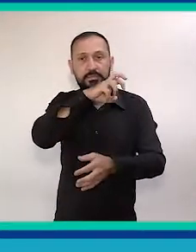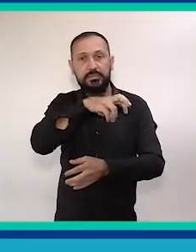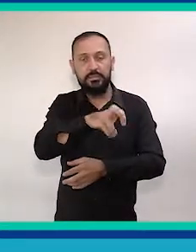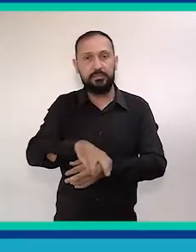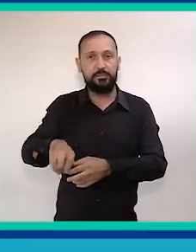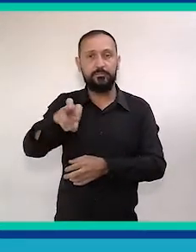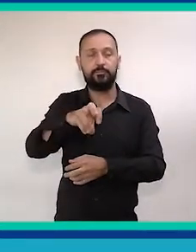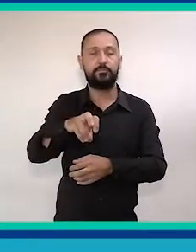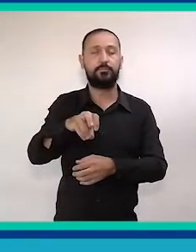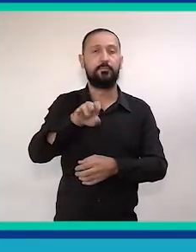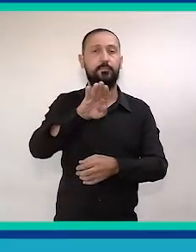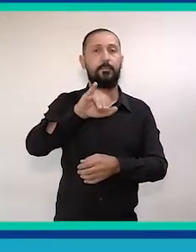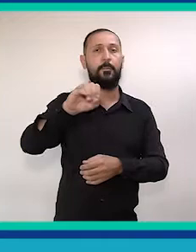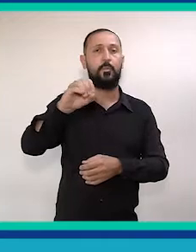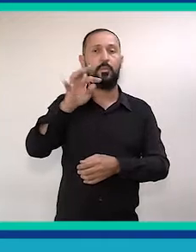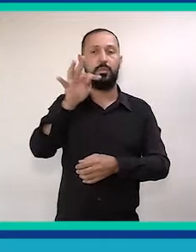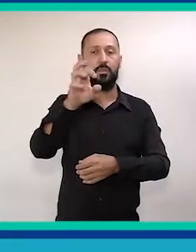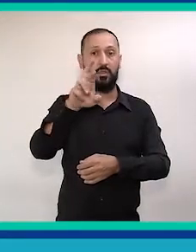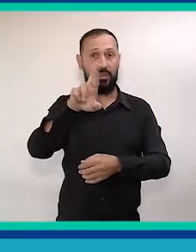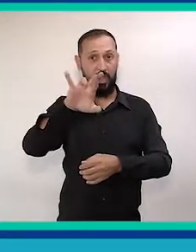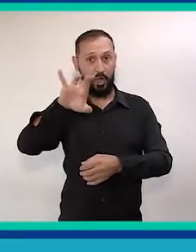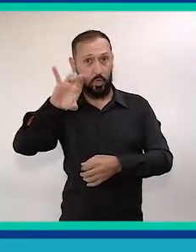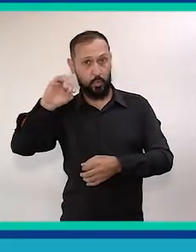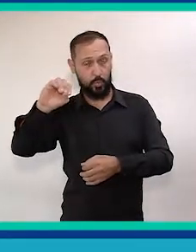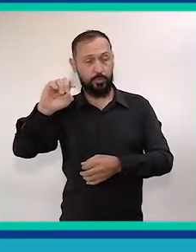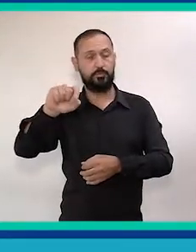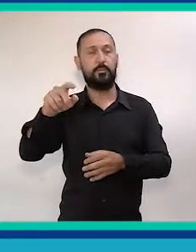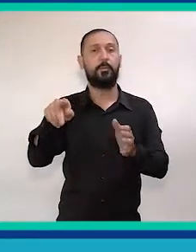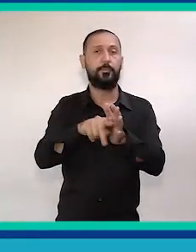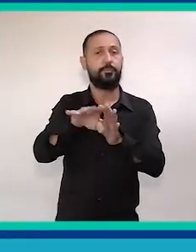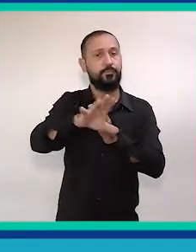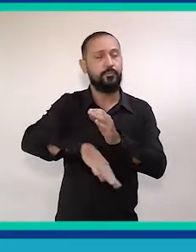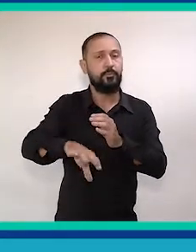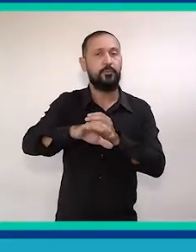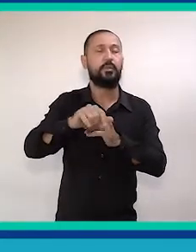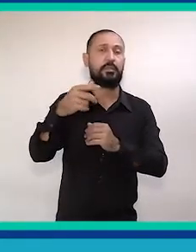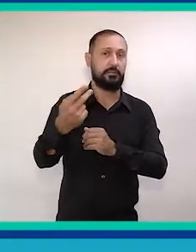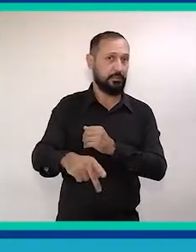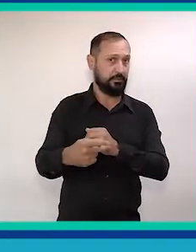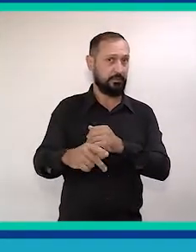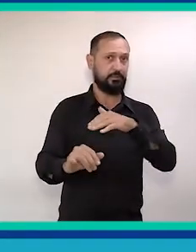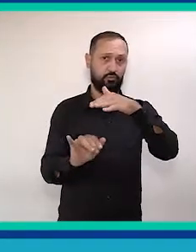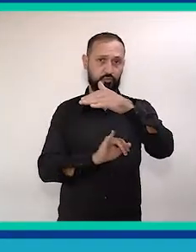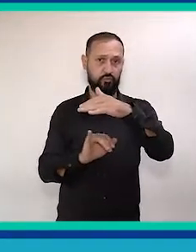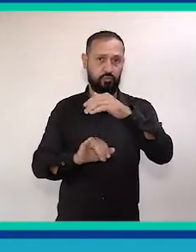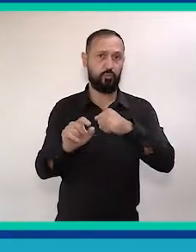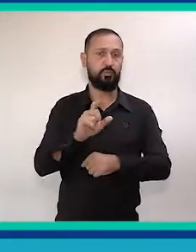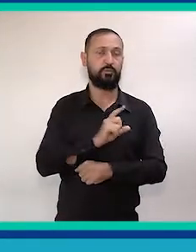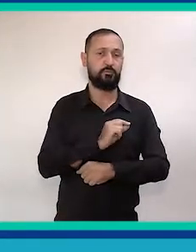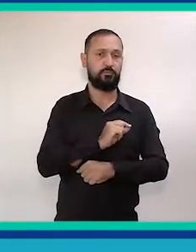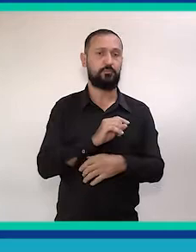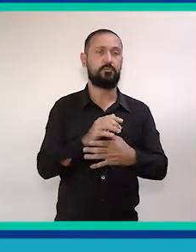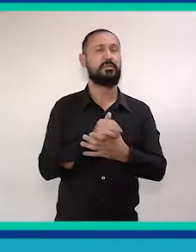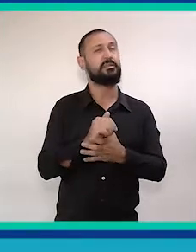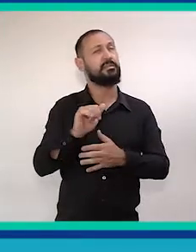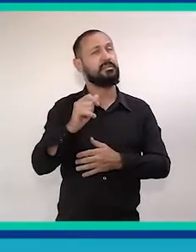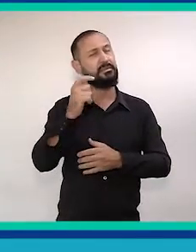serpentário, o laboratório conhecido como biotério, ele é o serpentário e o biotério da